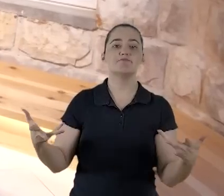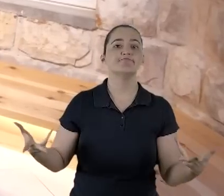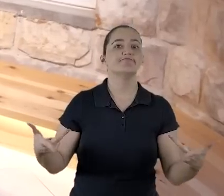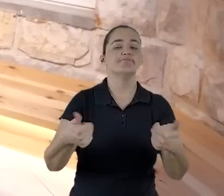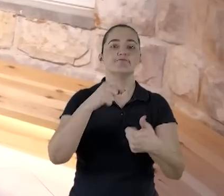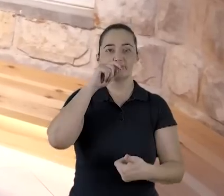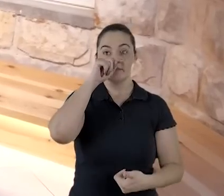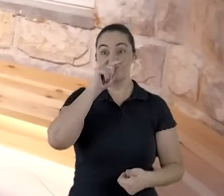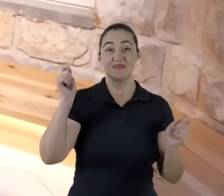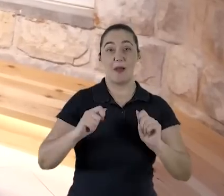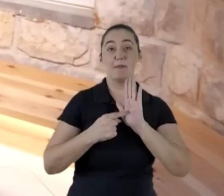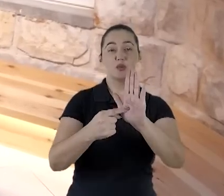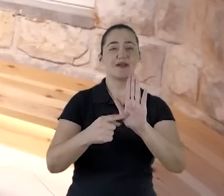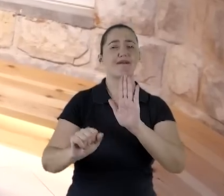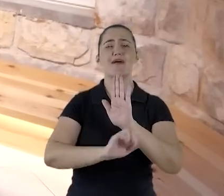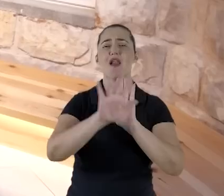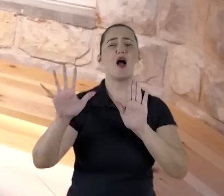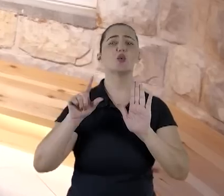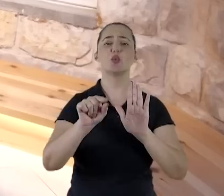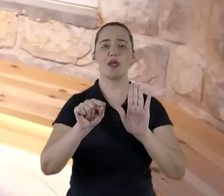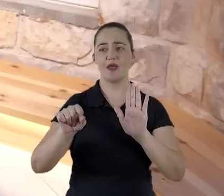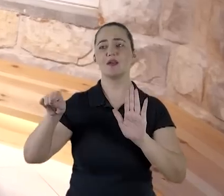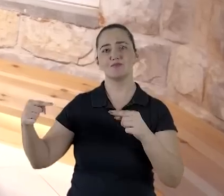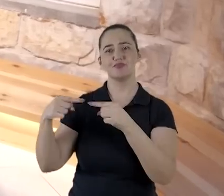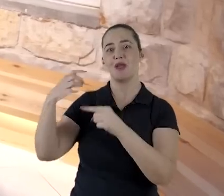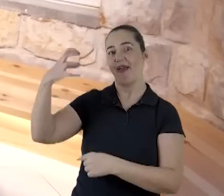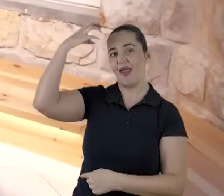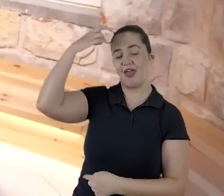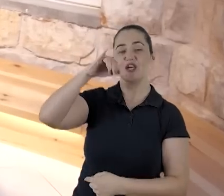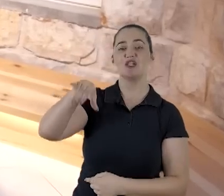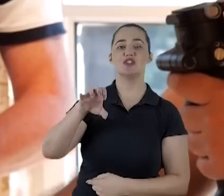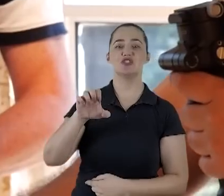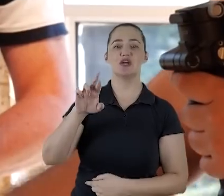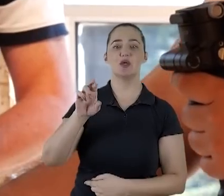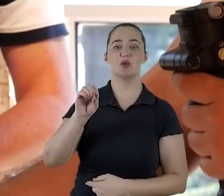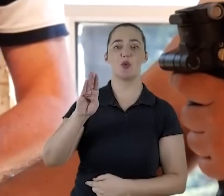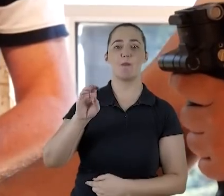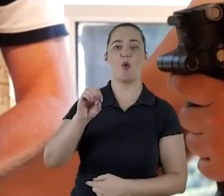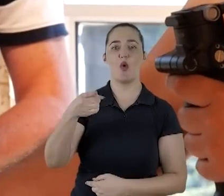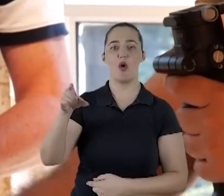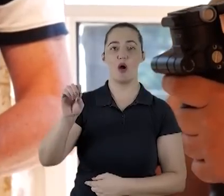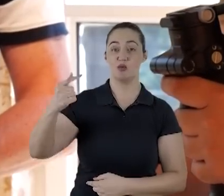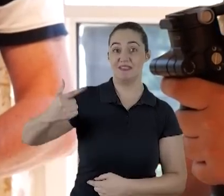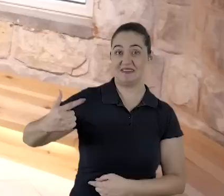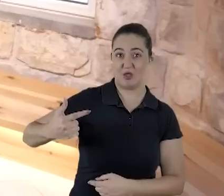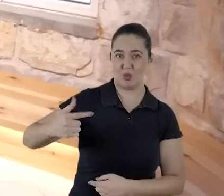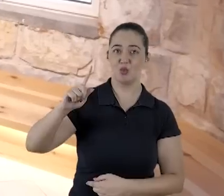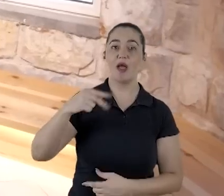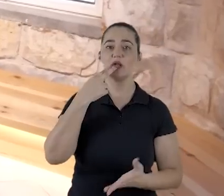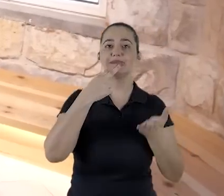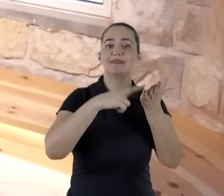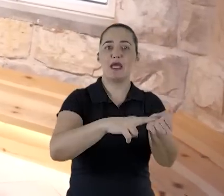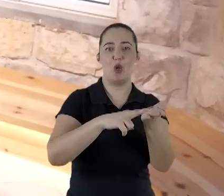indicação clara, direta do rei Jeroboão II. Foi um selo. Vou pedir à produção para me ajudar, é lógico, mostrar para vocês